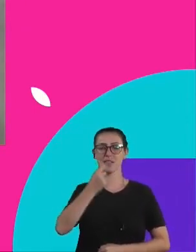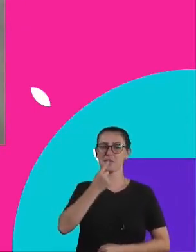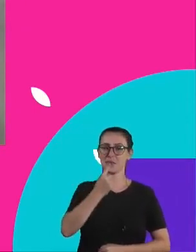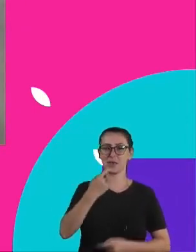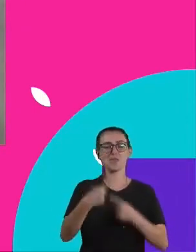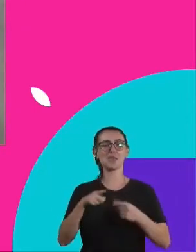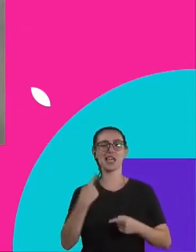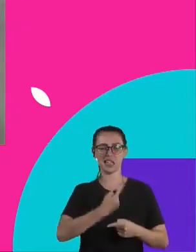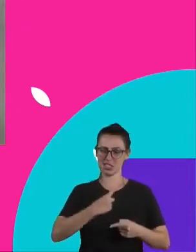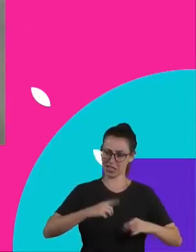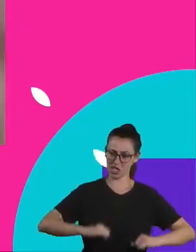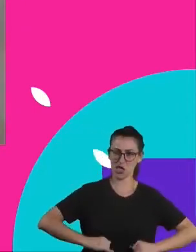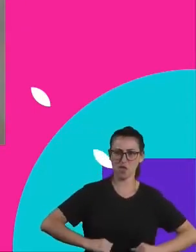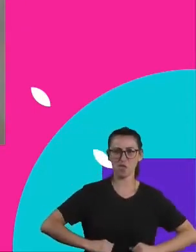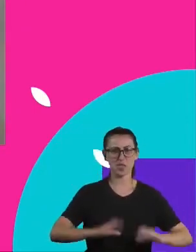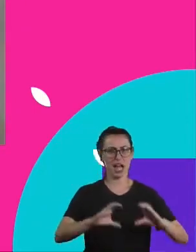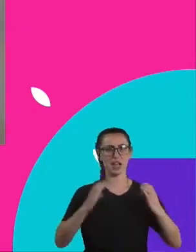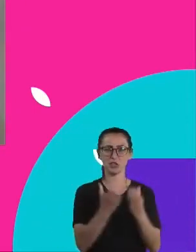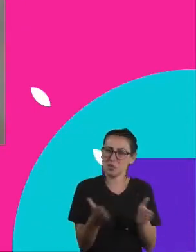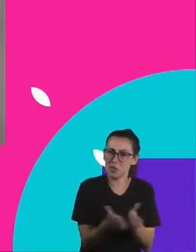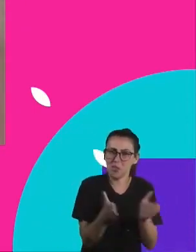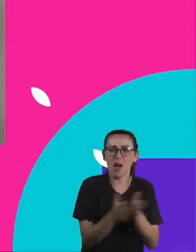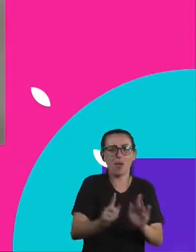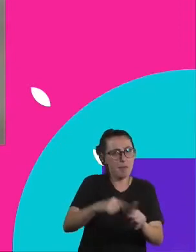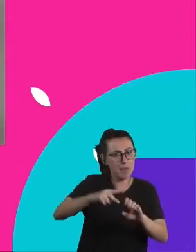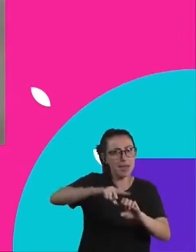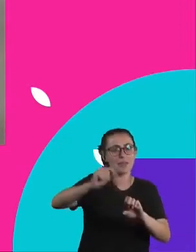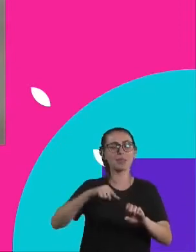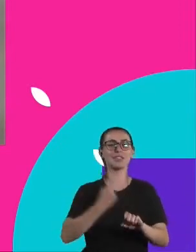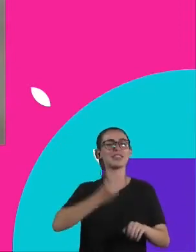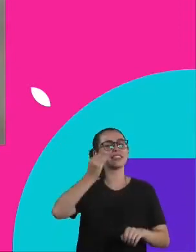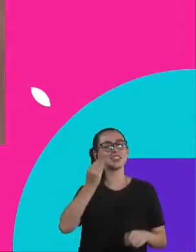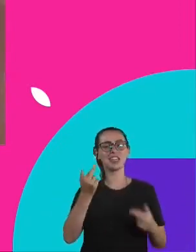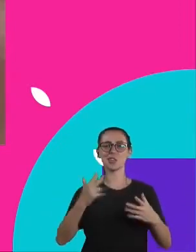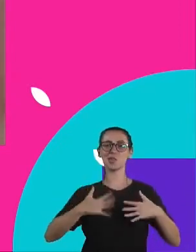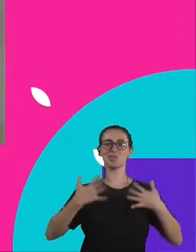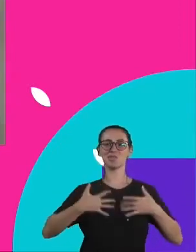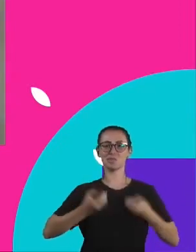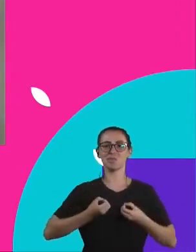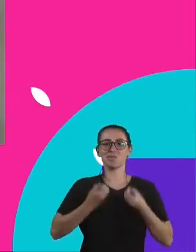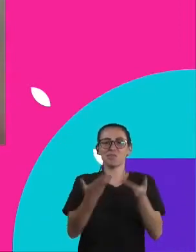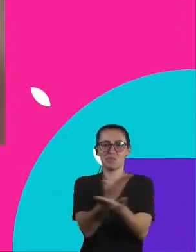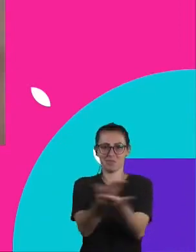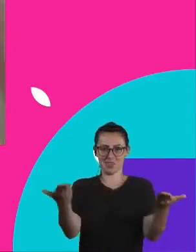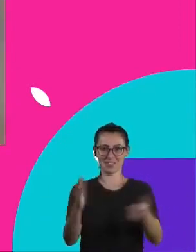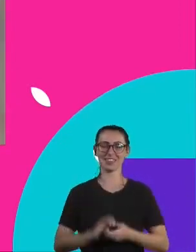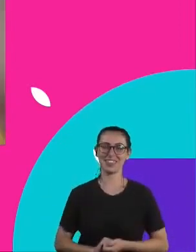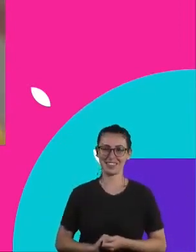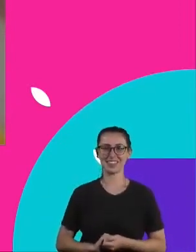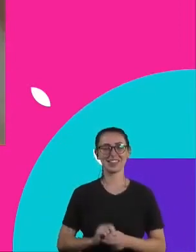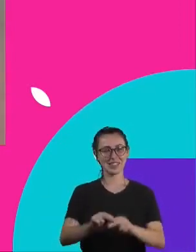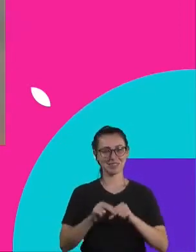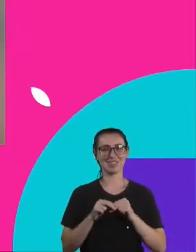da comunidade, muito pobre, mas muito empreendedora, a gente ser muito alegre. Fiquei muito inspirado aí no que a Carol falou, e o humor, a